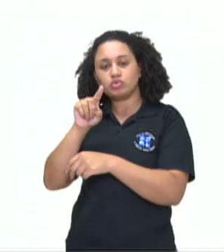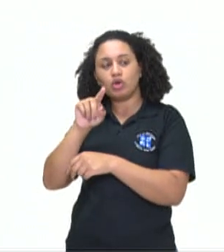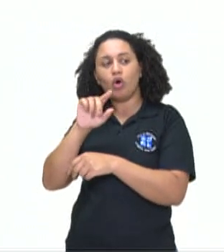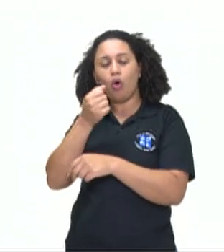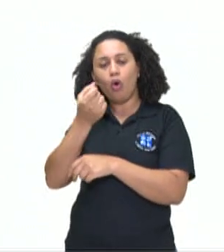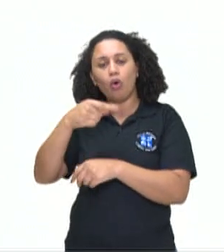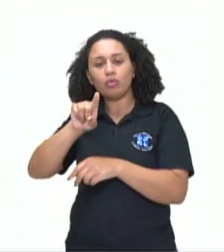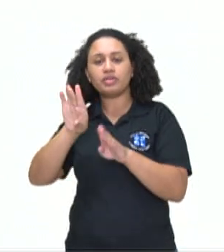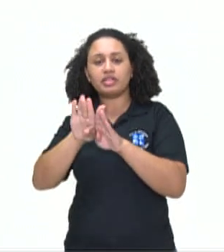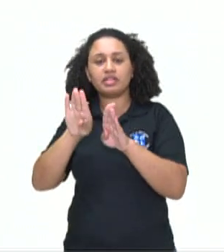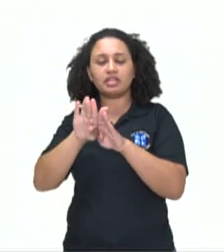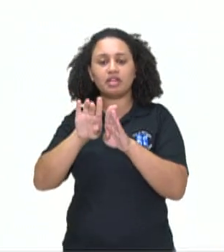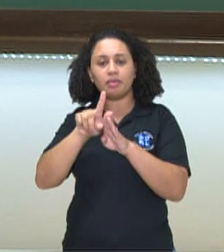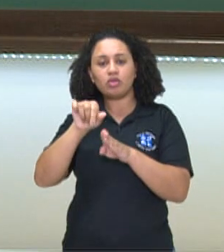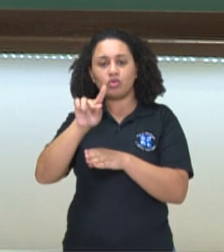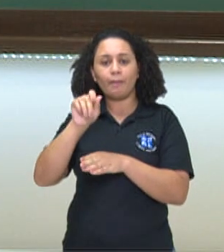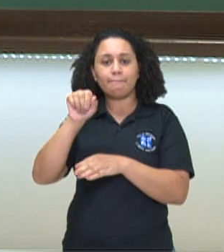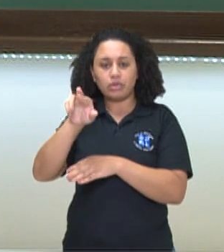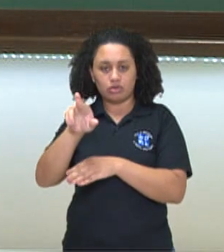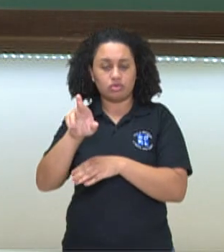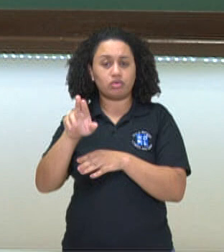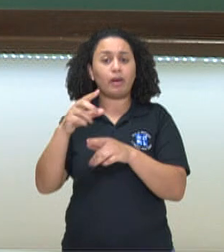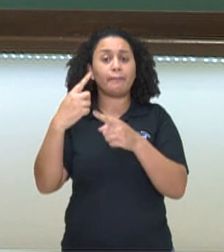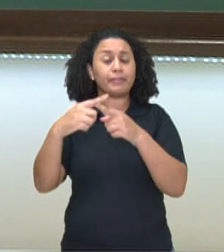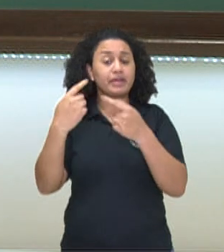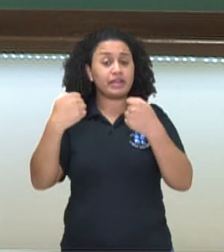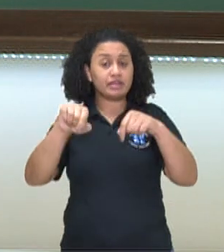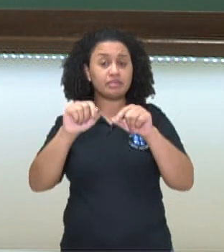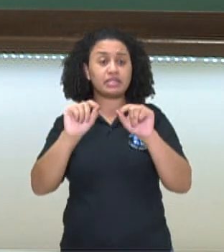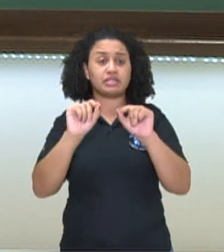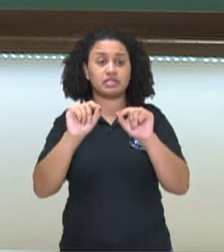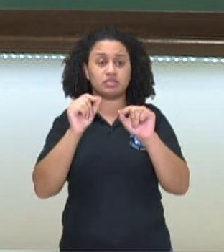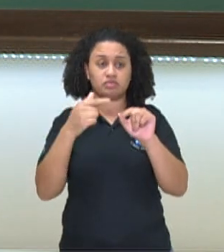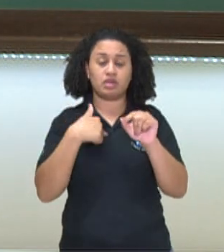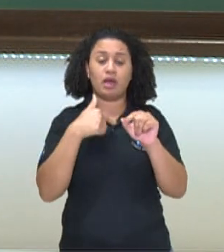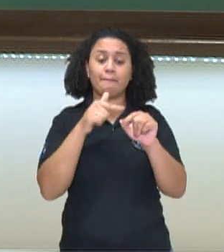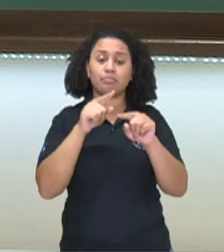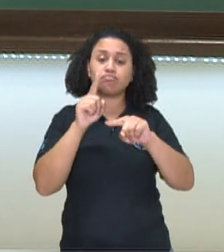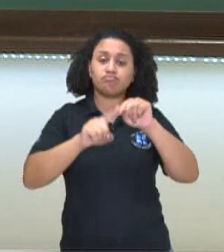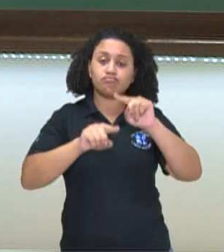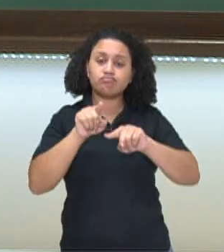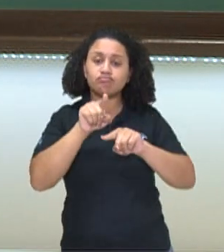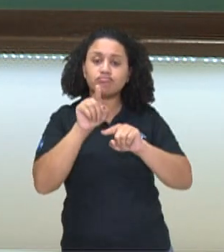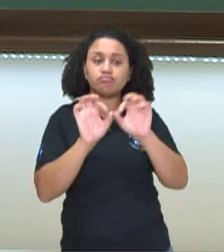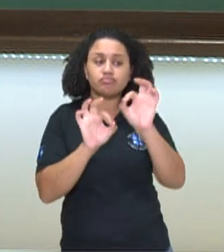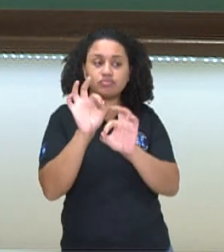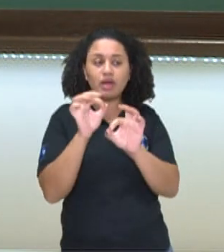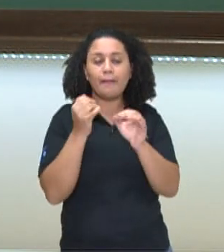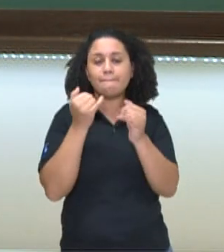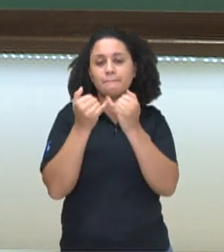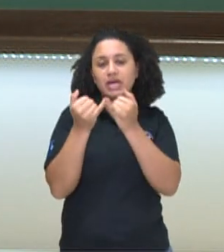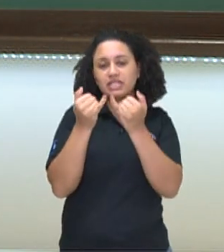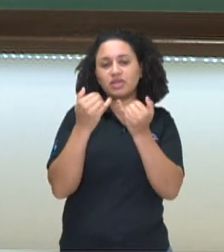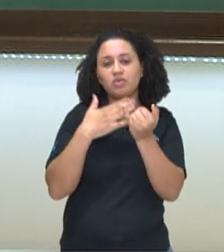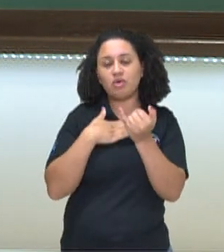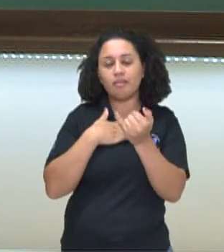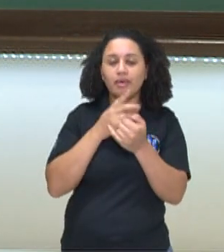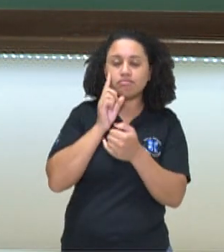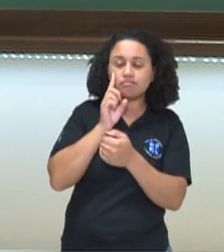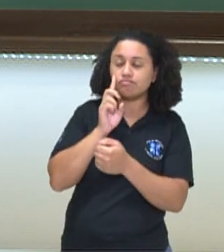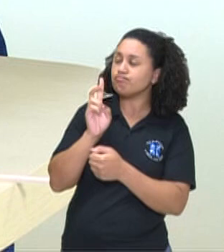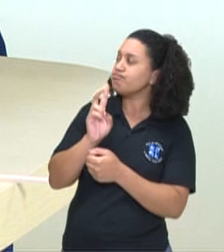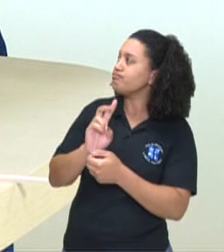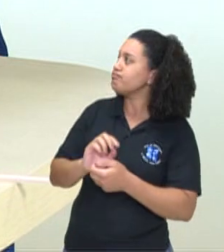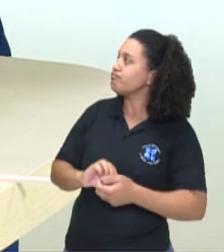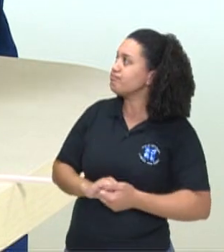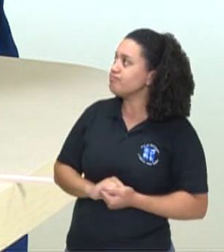copo plástico, então por que você precisa disso? Porque o material que você vai montar é mais ou menos aparente com esse